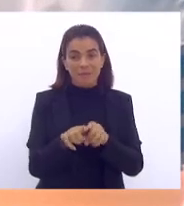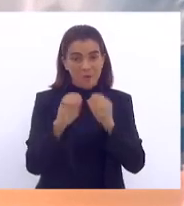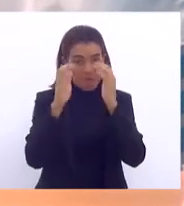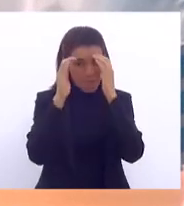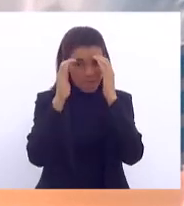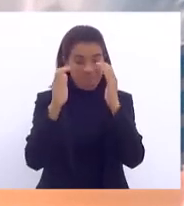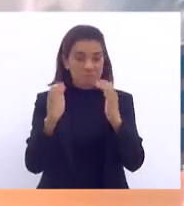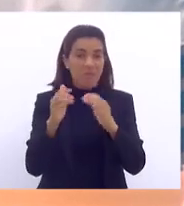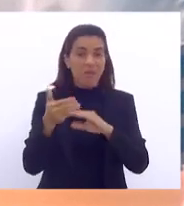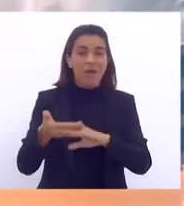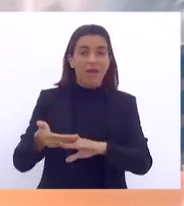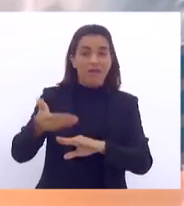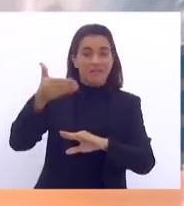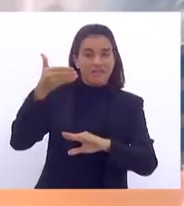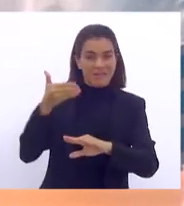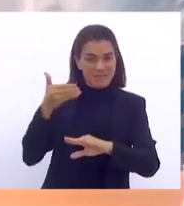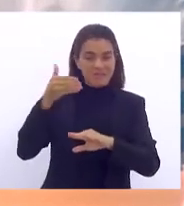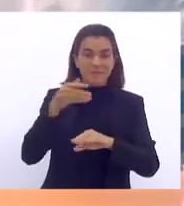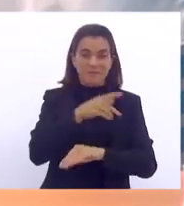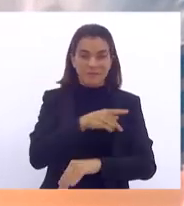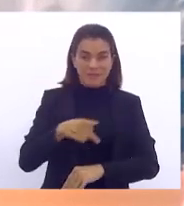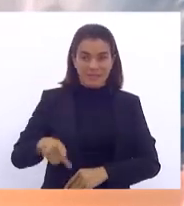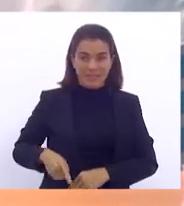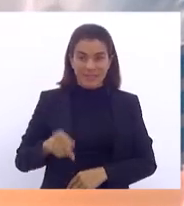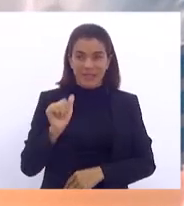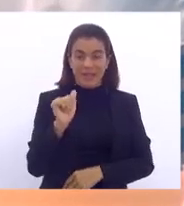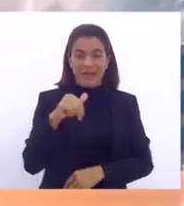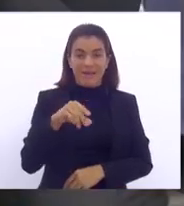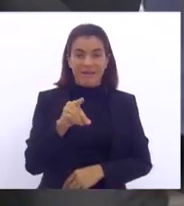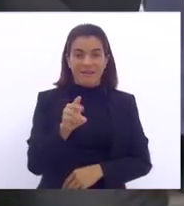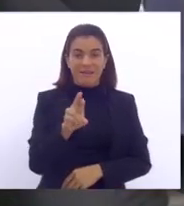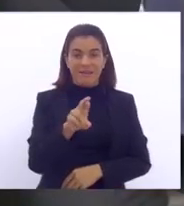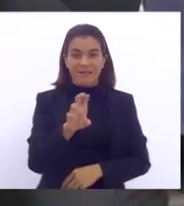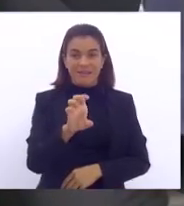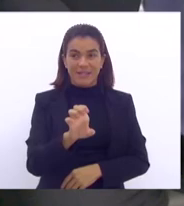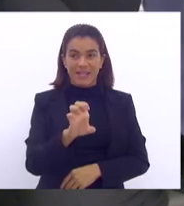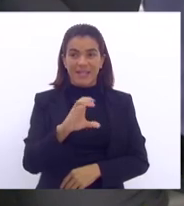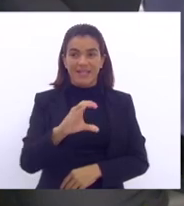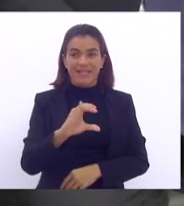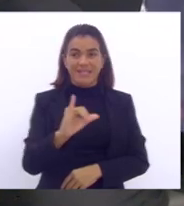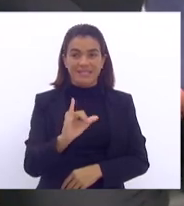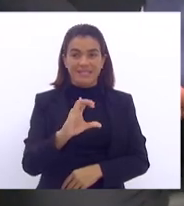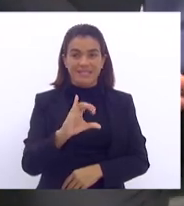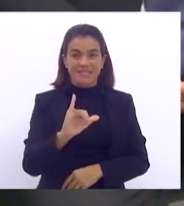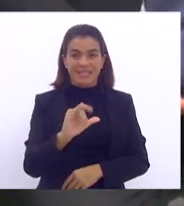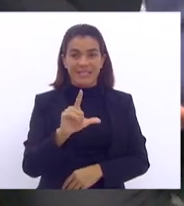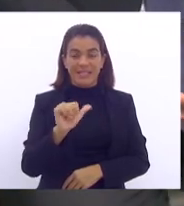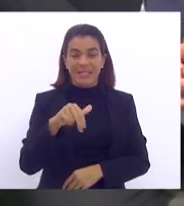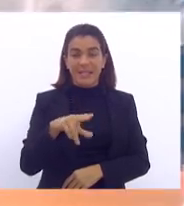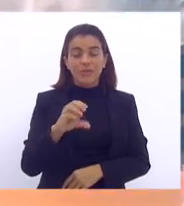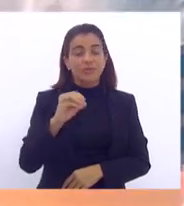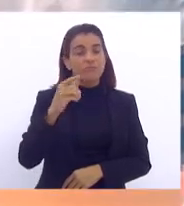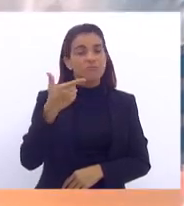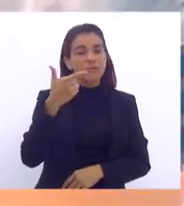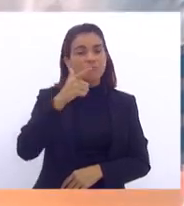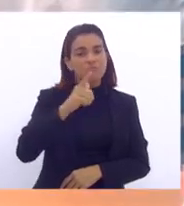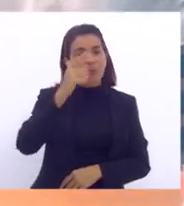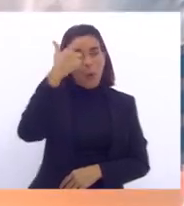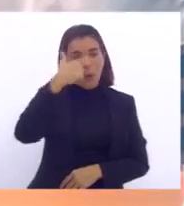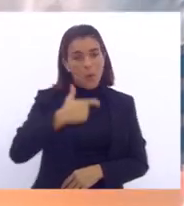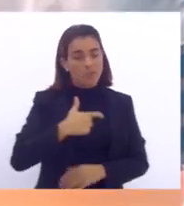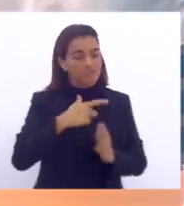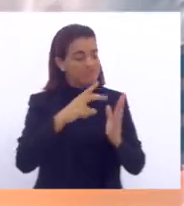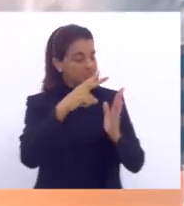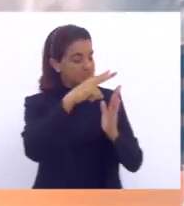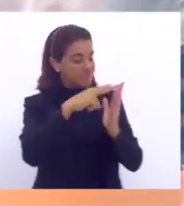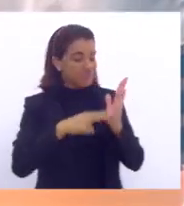meu antecessor Presidente dessa casa Deputado André ciciliano para ser o relator de um dos processos que eu